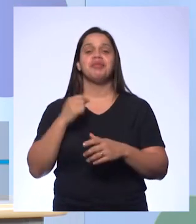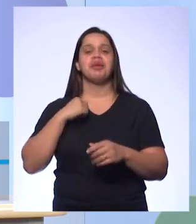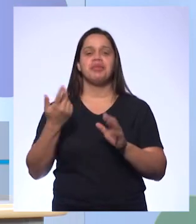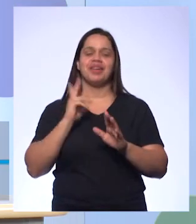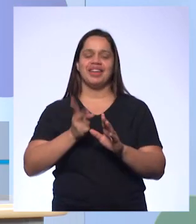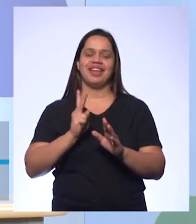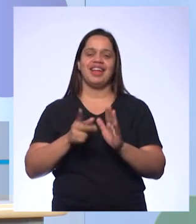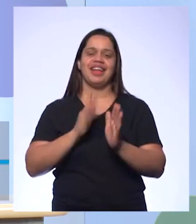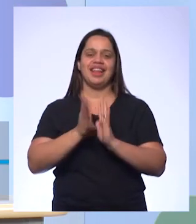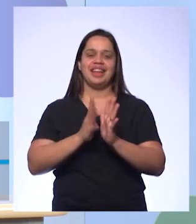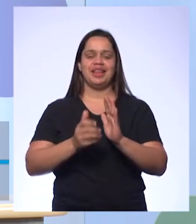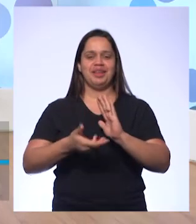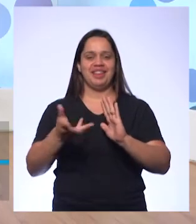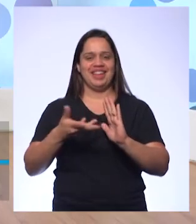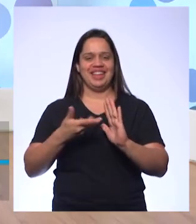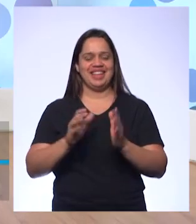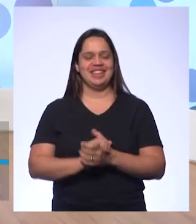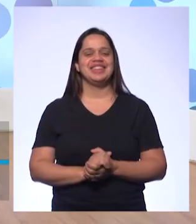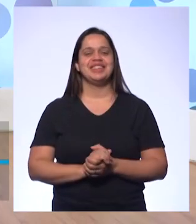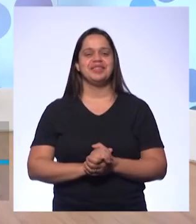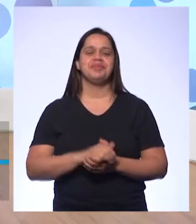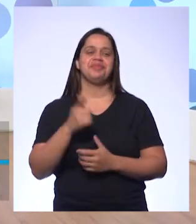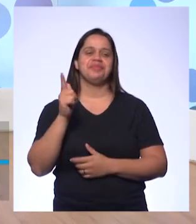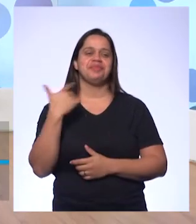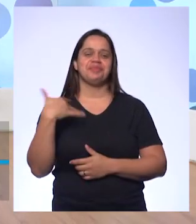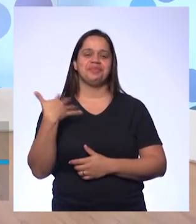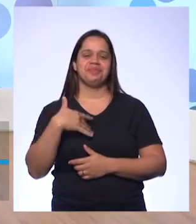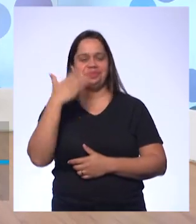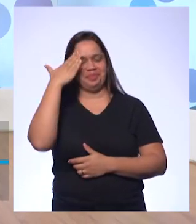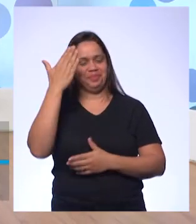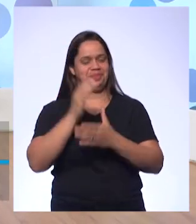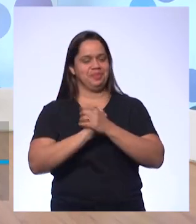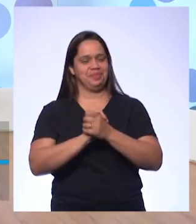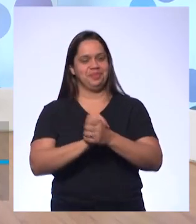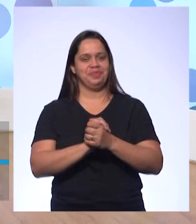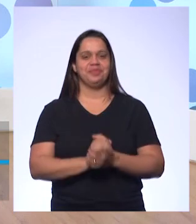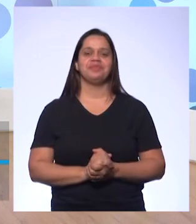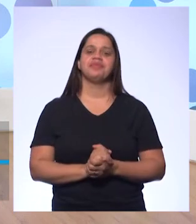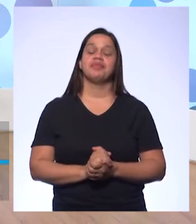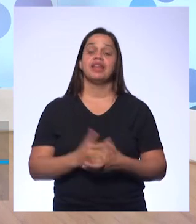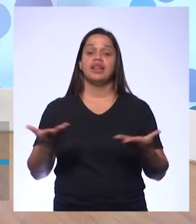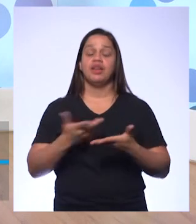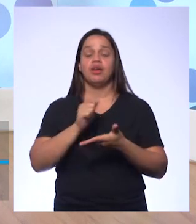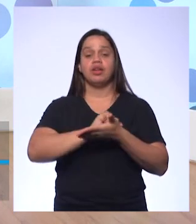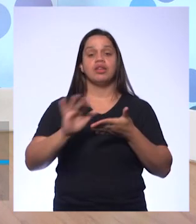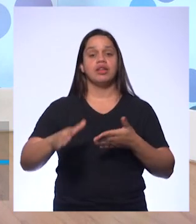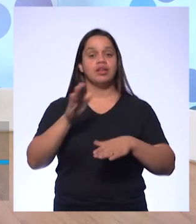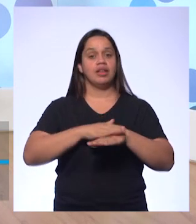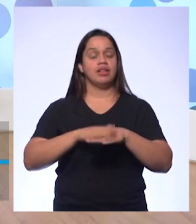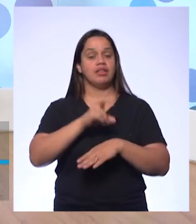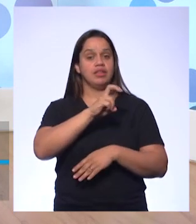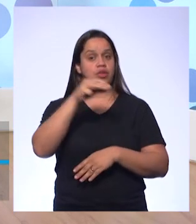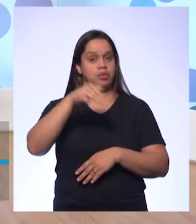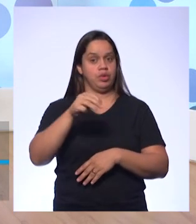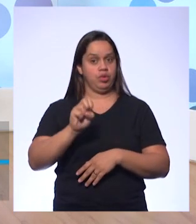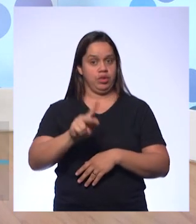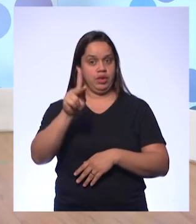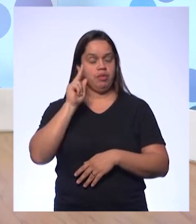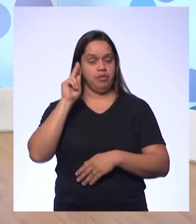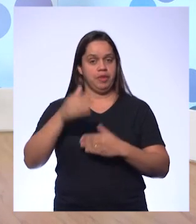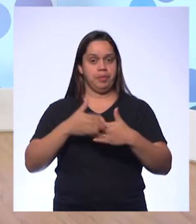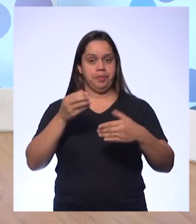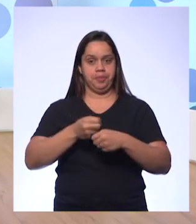rapidinha. Ai, a Gi agora, é verdade. Tadinha. Ai, Gi, parabéns. Aí temos uma atividade aí para tentar fazer em 5 minutos. Pode abrir o